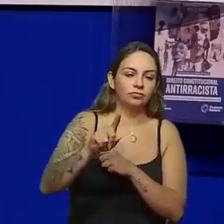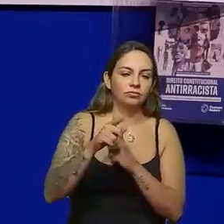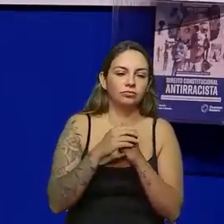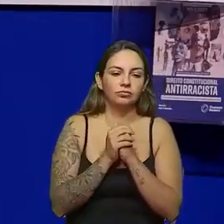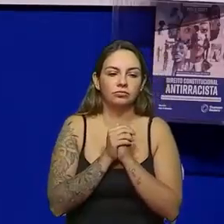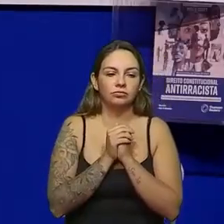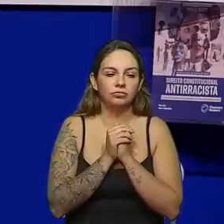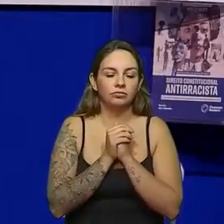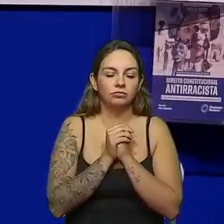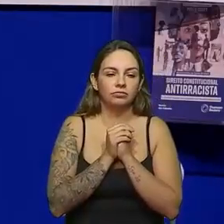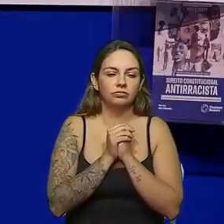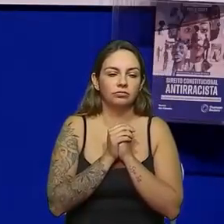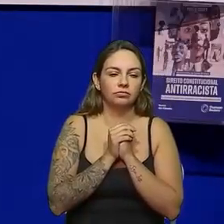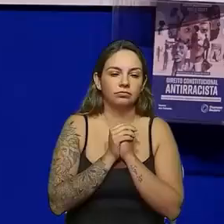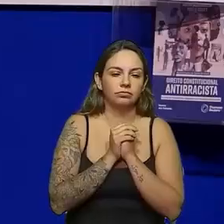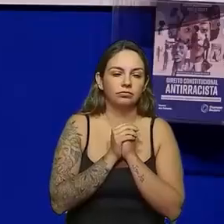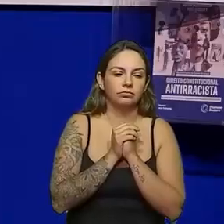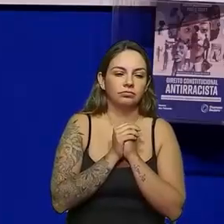para